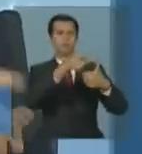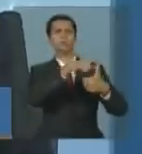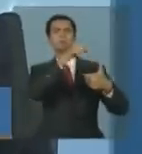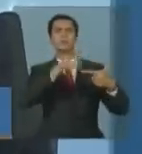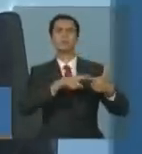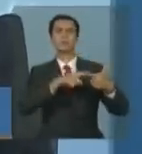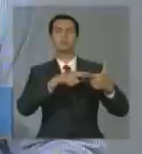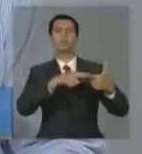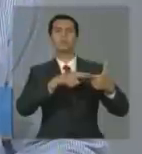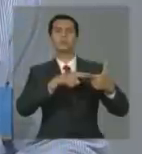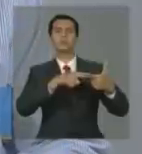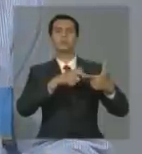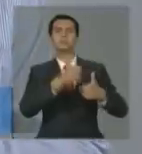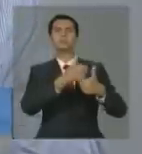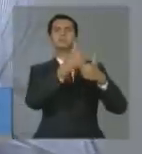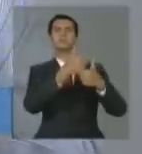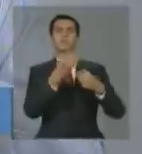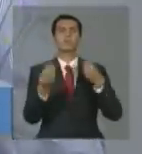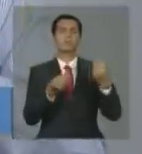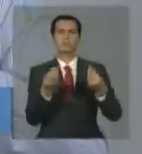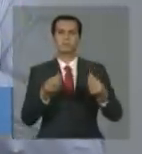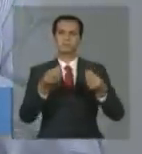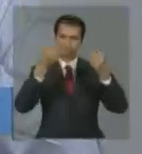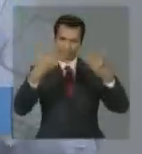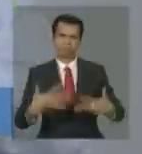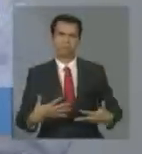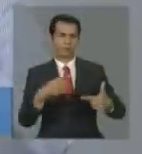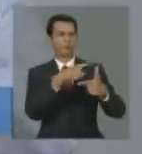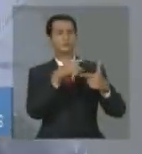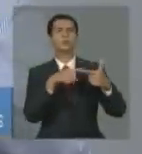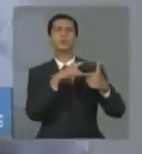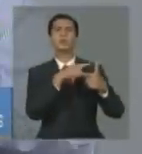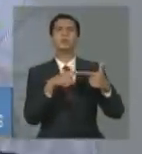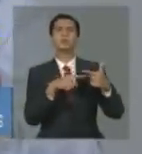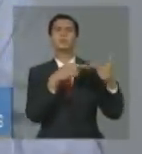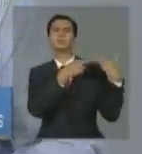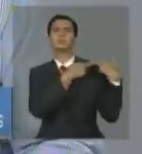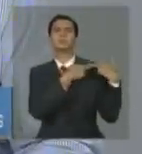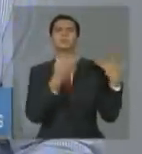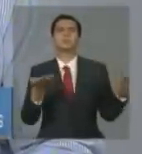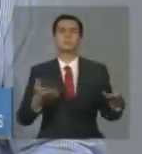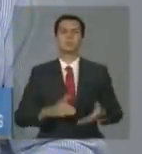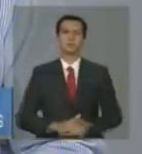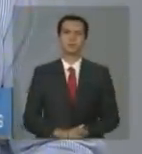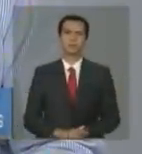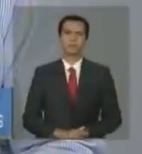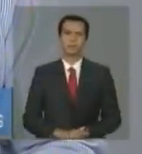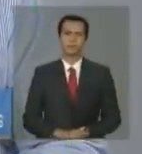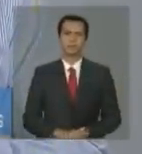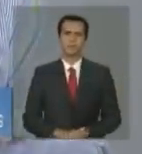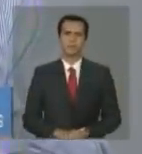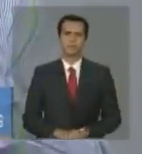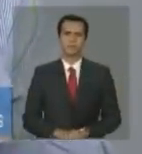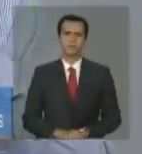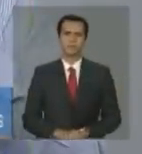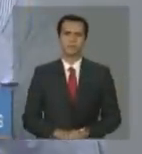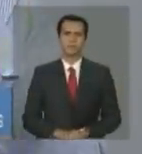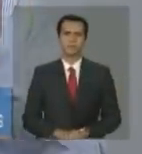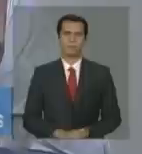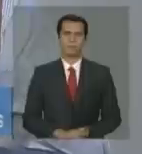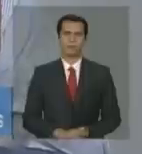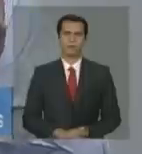um? Certo. Então, a gente vai falar com um pouco mais detalhadamente o que o Luiz colocou em linhas gerais sobre a nova política de senha. Né? Para a